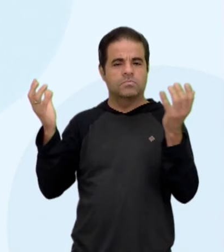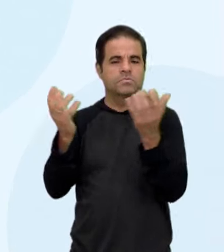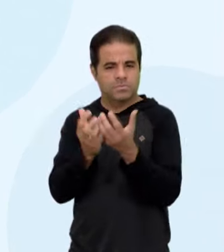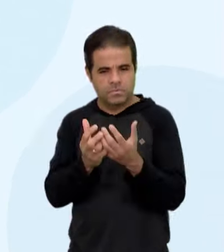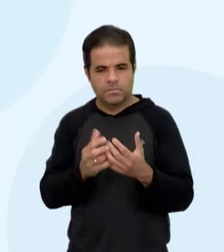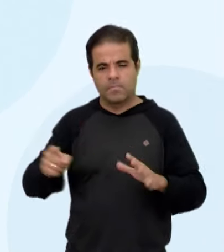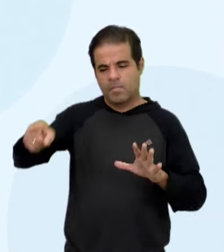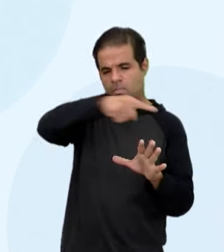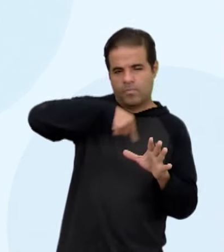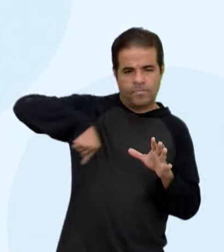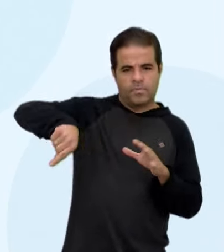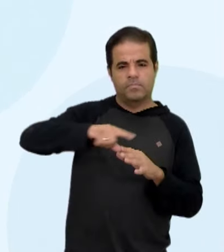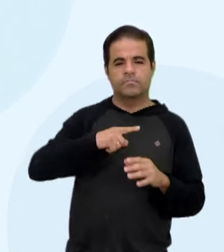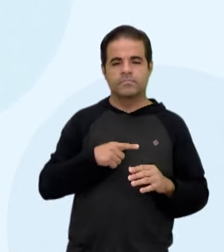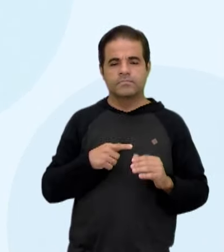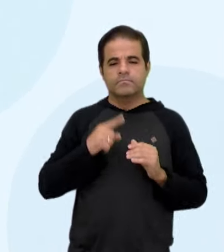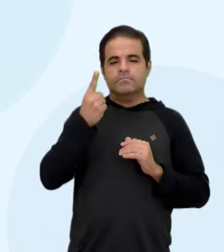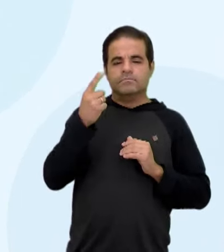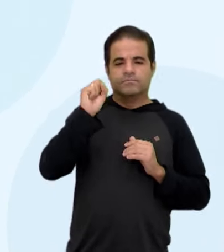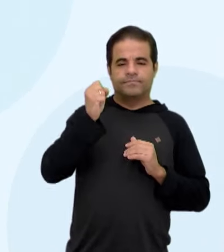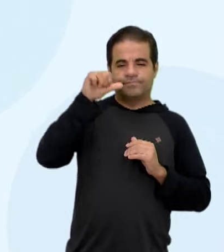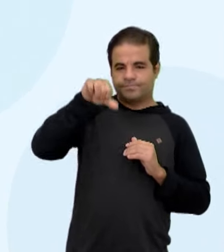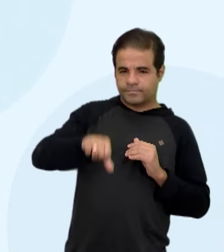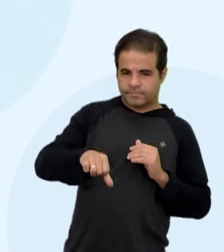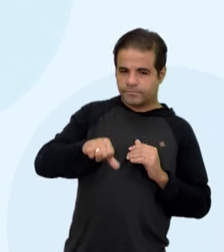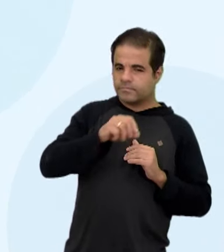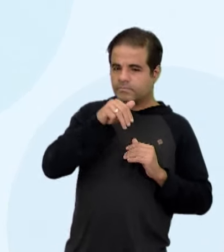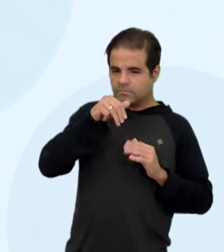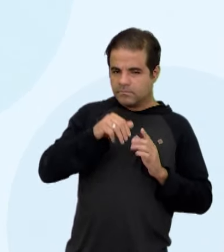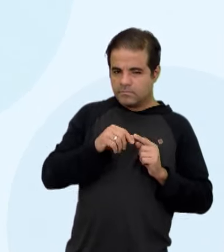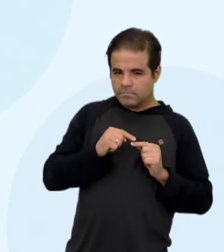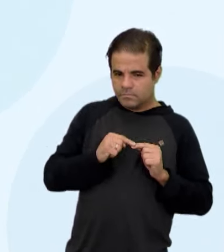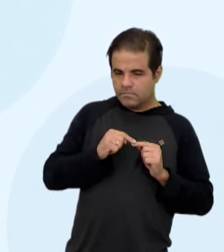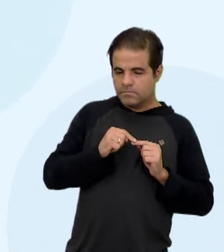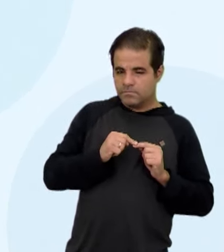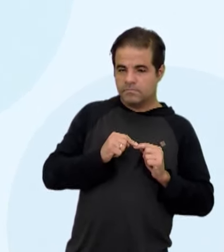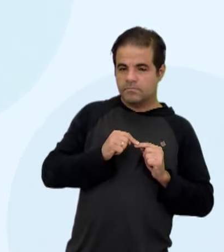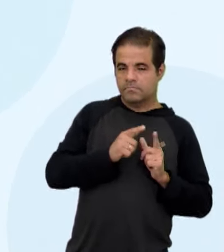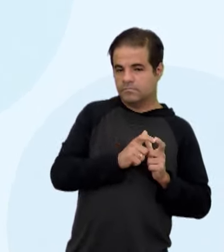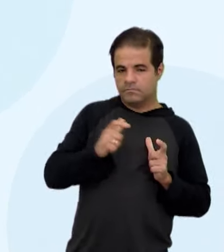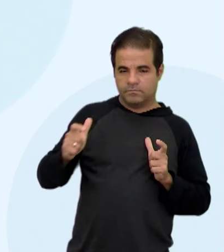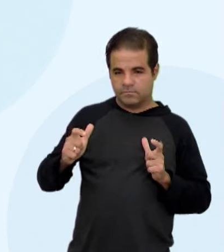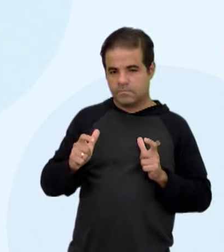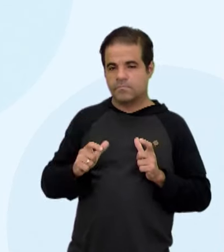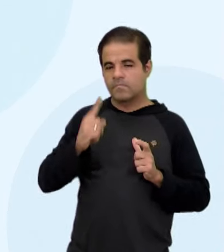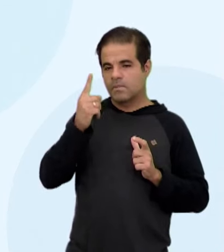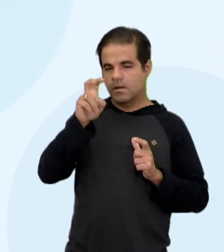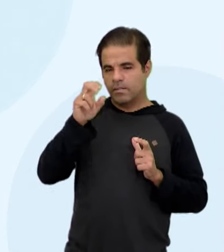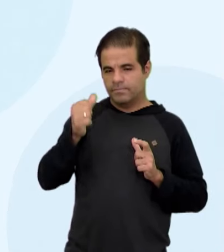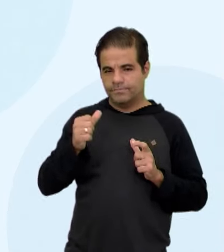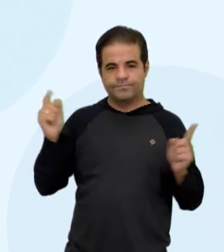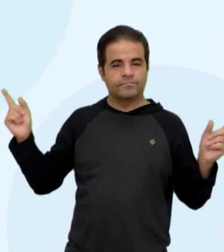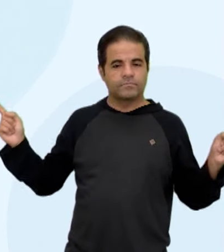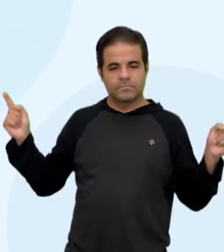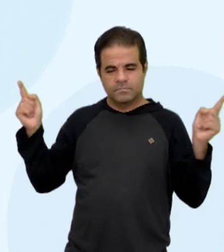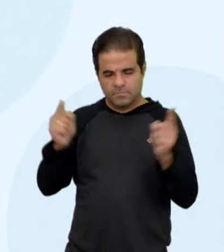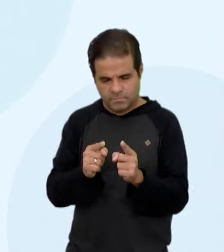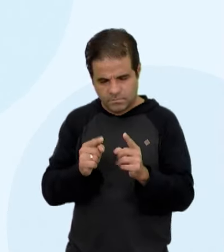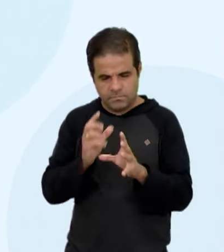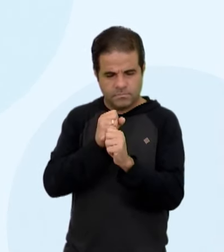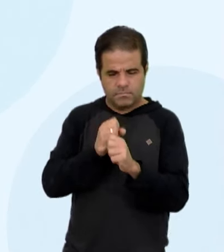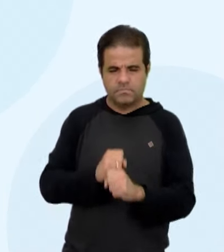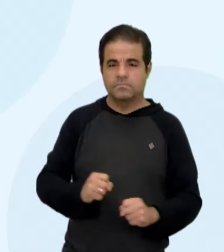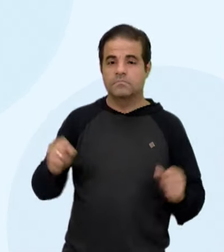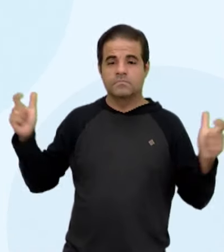elíptico. Ele mede 189 metros no eixo maior e 156 no eixo